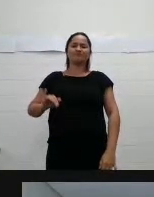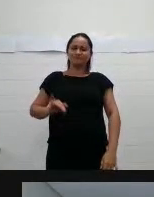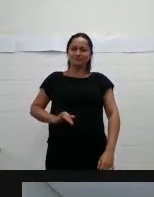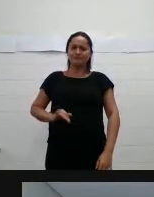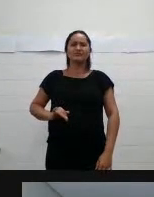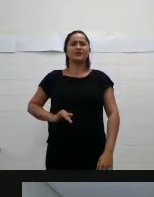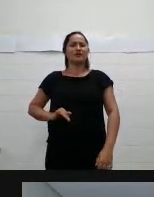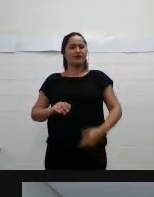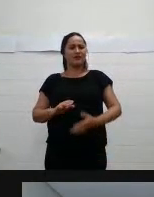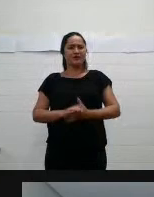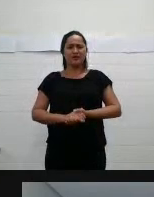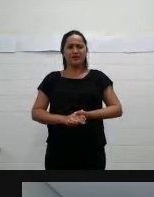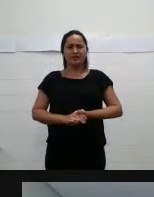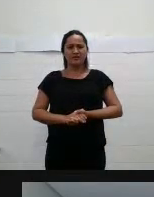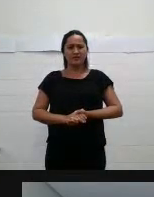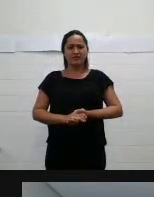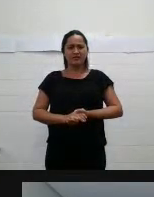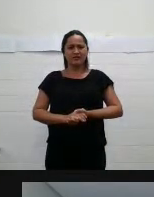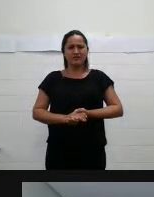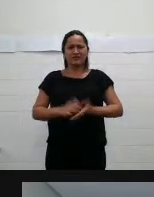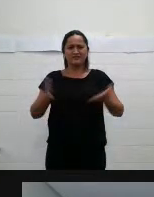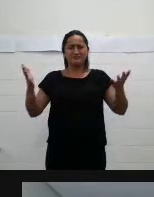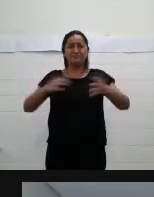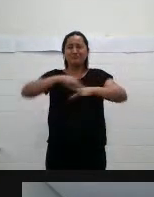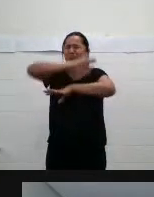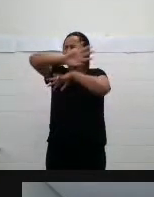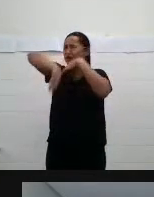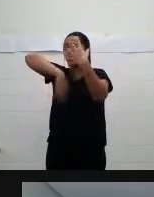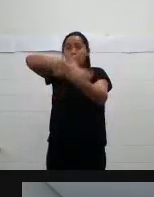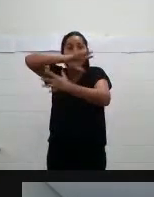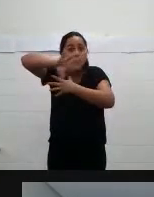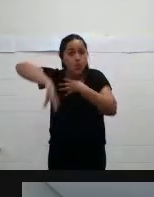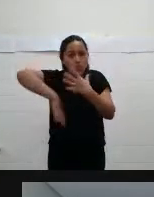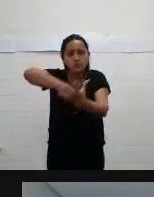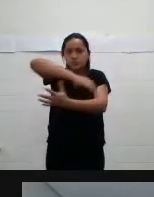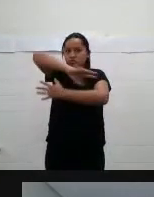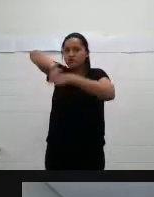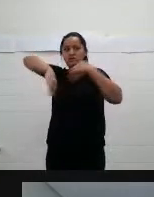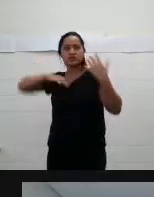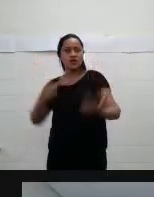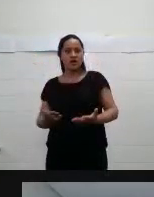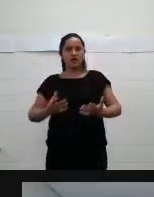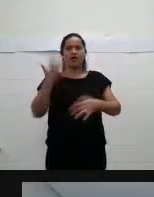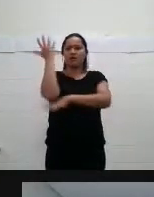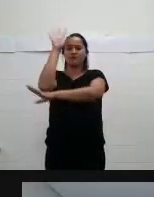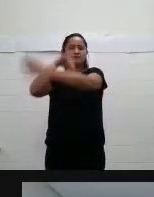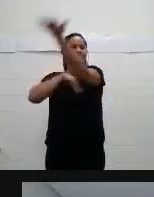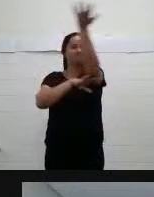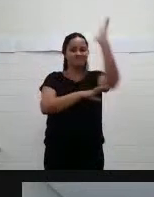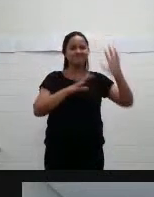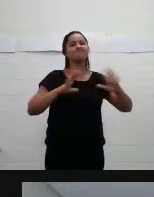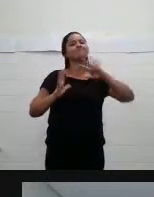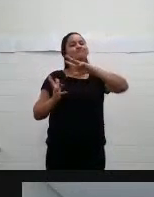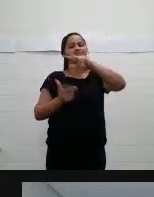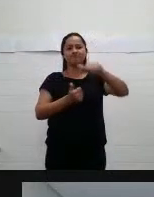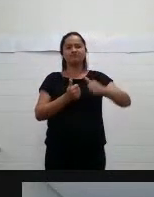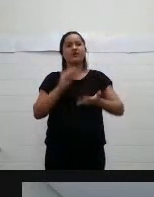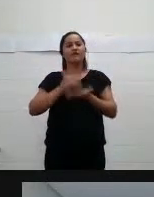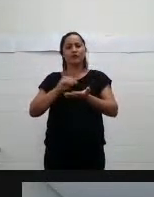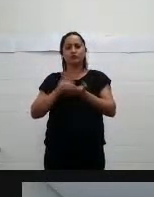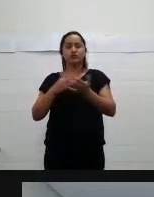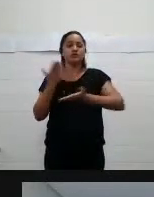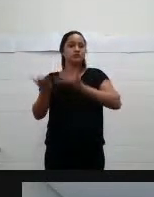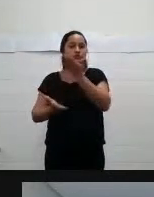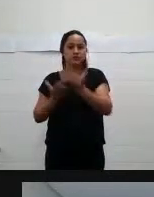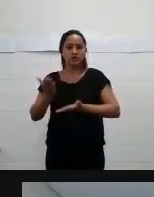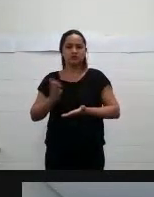conta desse caos, né, dessa catástrofe ambiental que nós estamos vivendo.